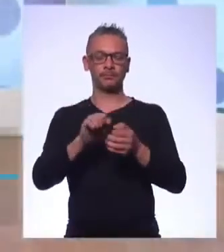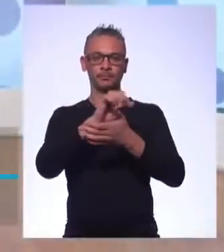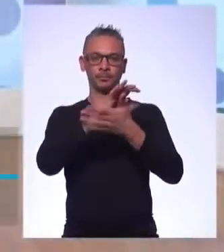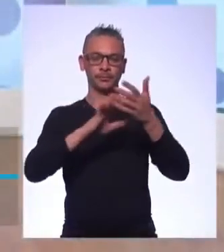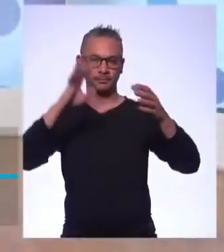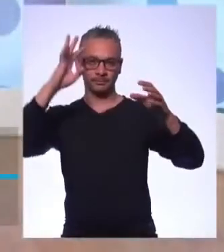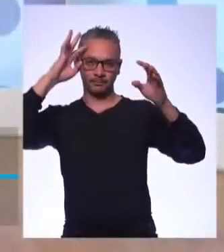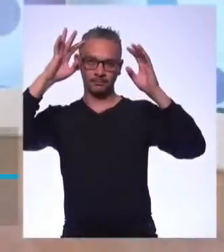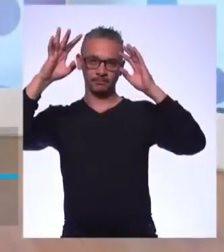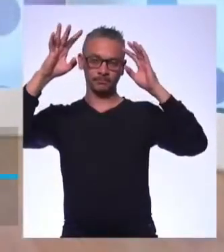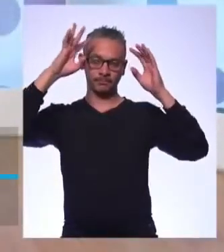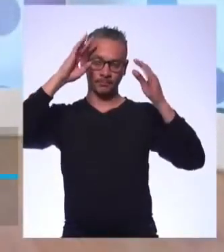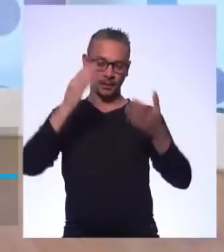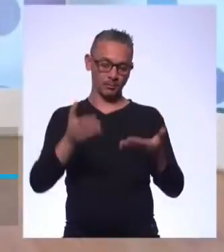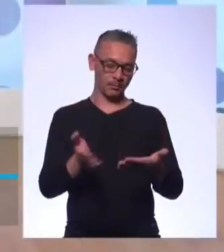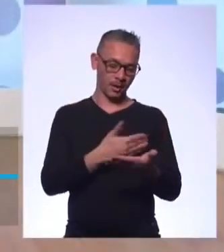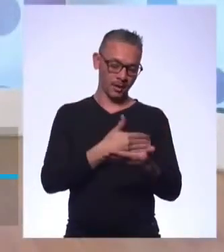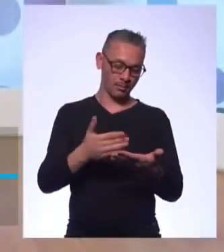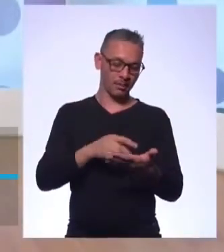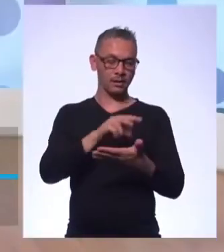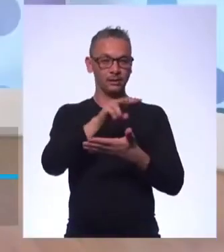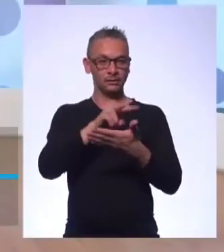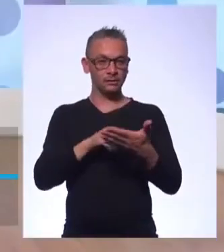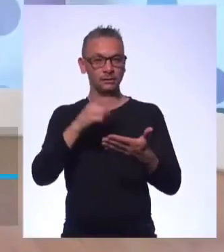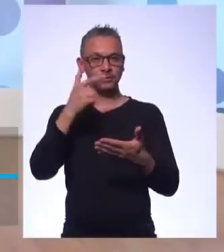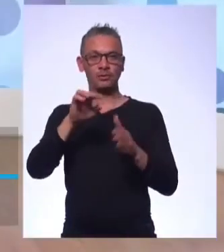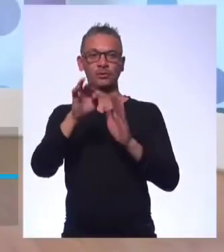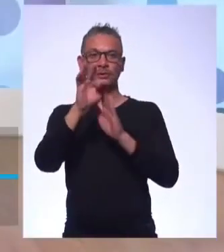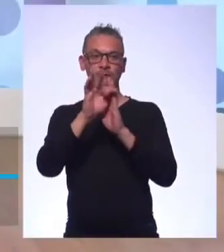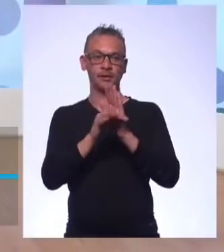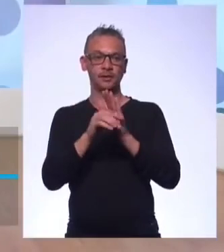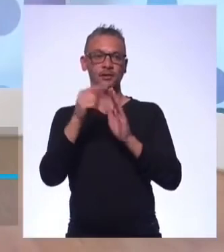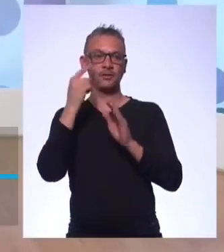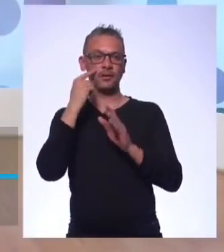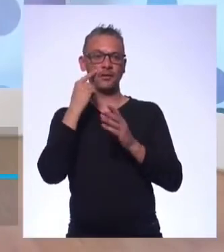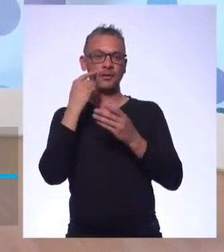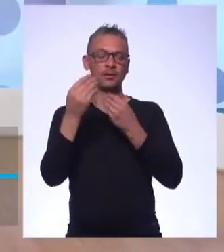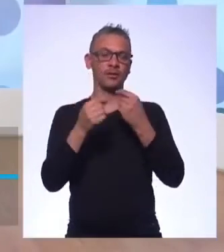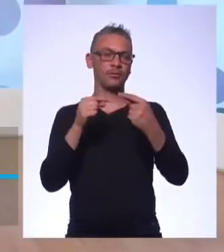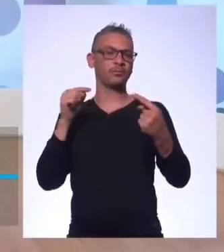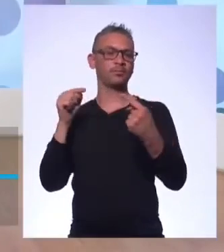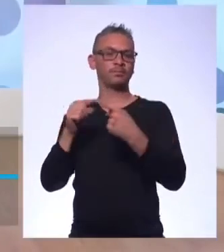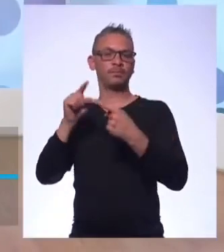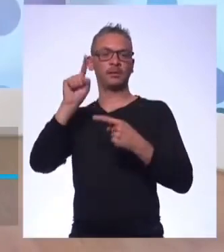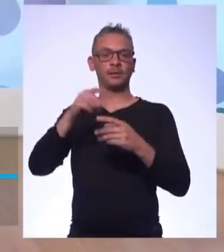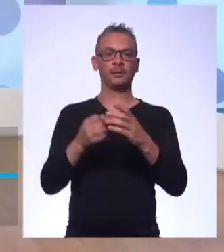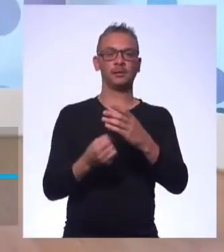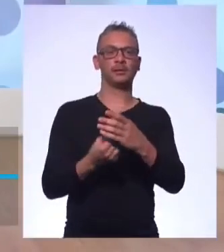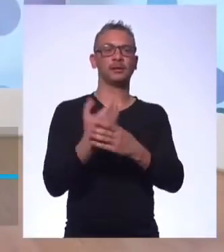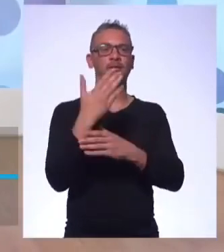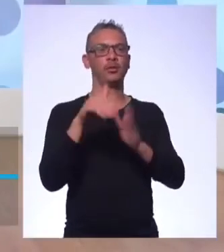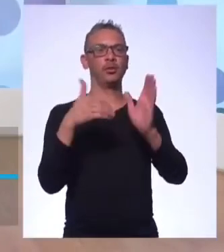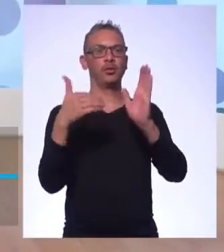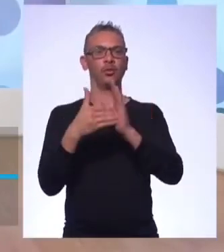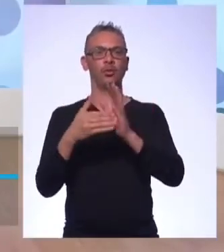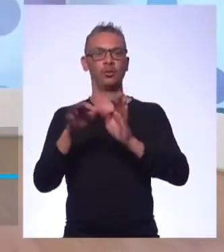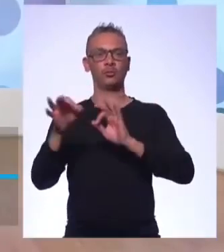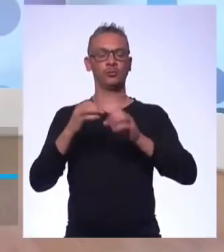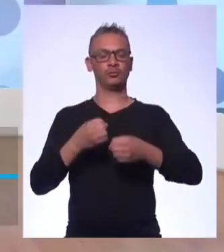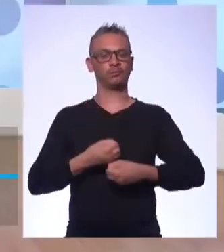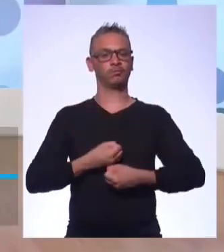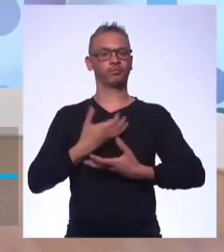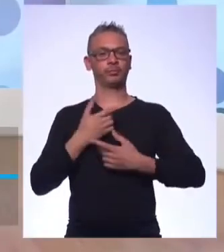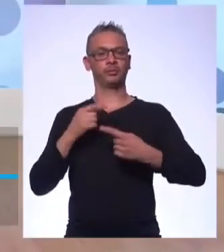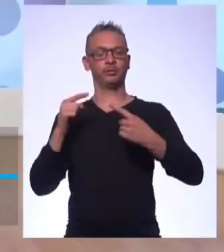exercício depois, quando virem aí essa aula novamente com o texto, vocês vão ver que ele é recheado, ele criou toda ali a expressividade dele